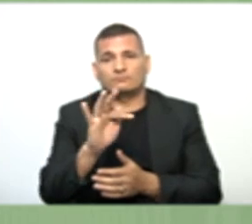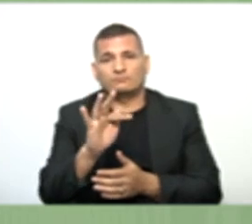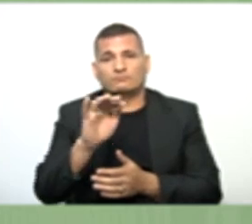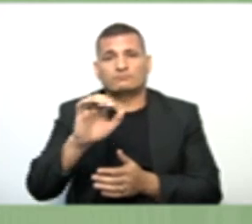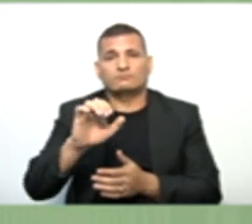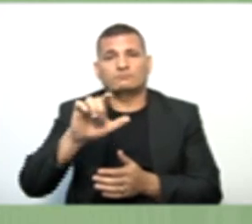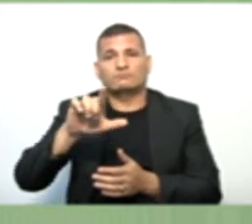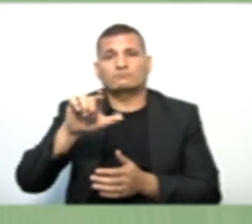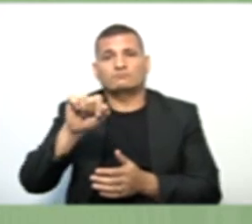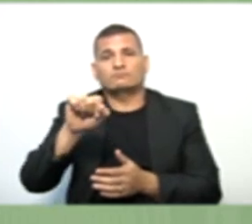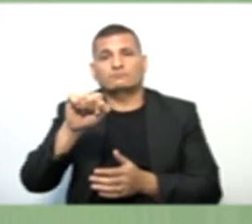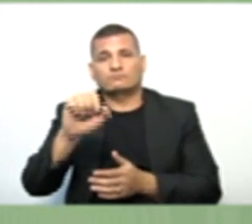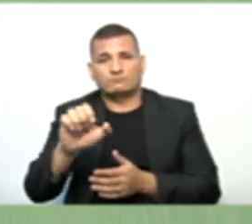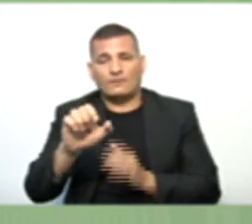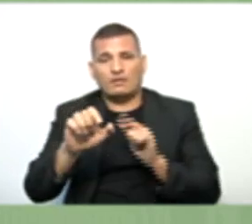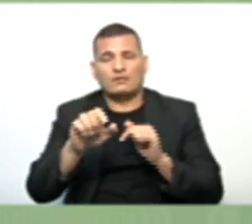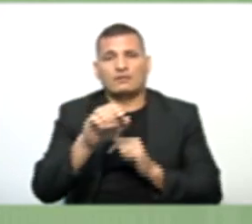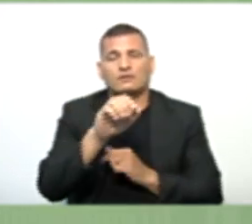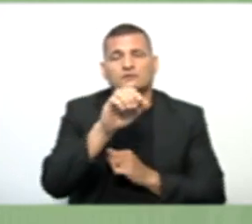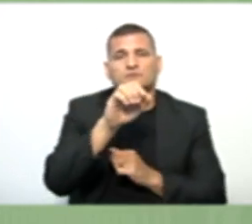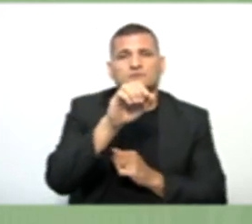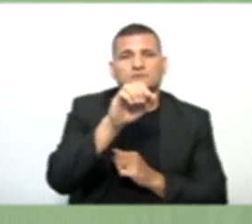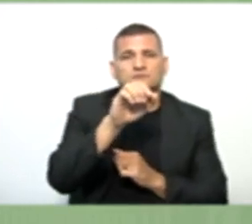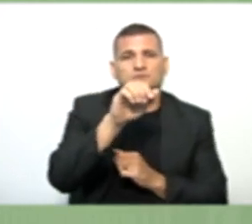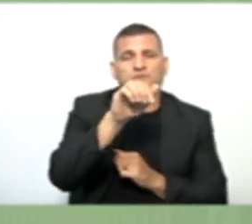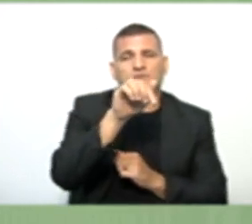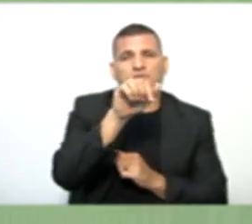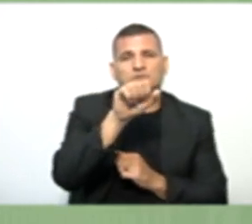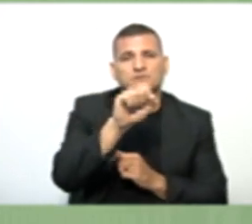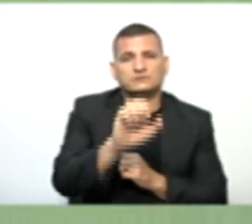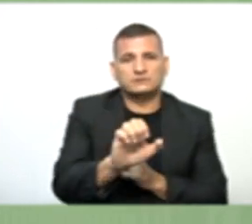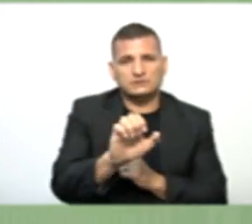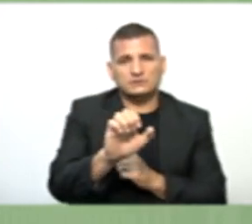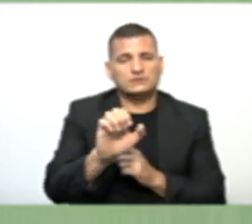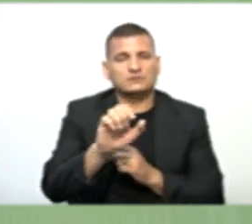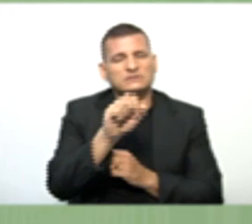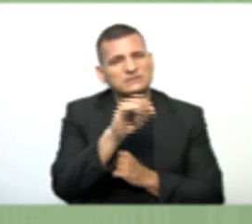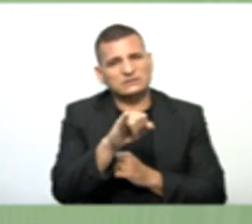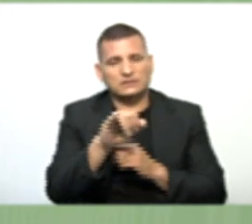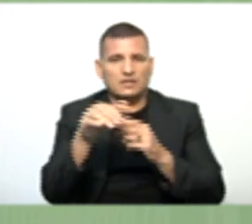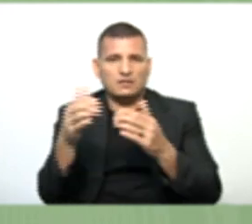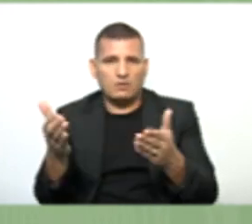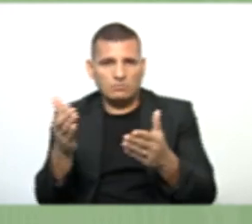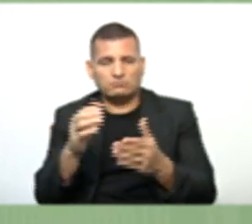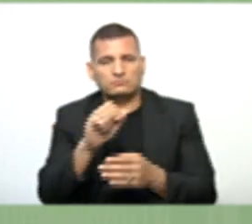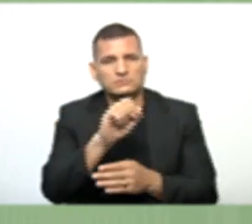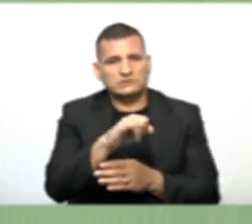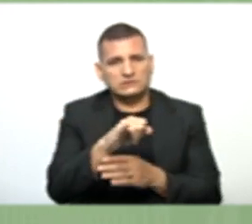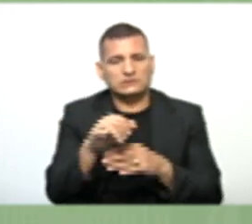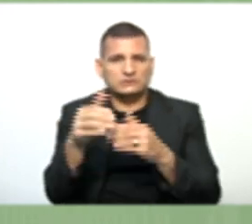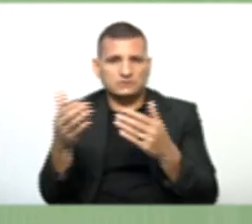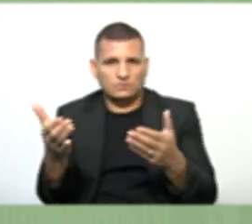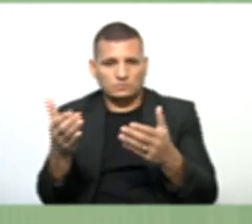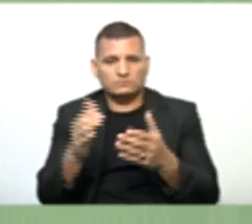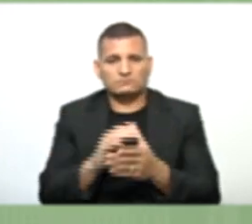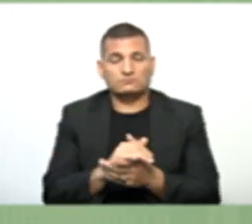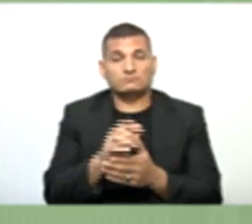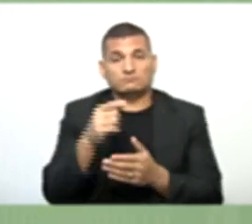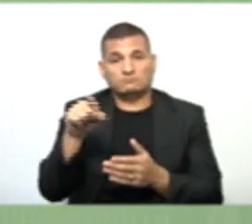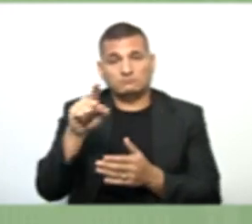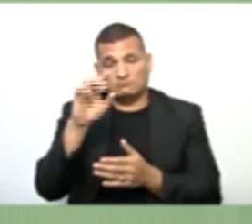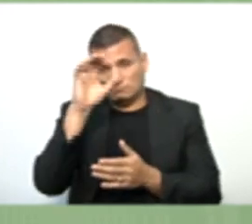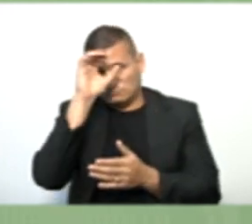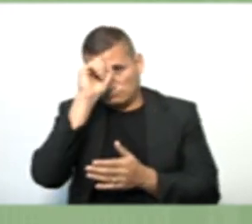estudaram a disciplina de lógica de programação, conseguiram aprender esse